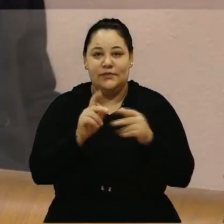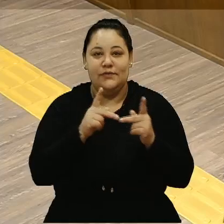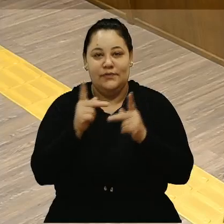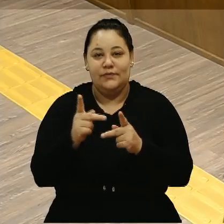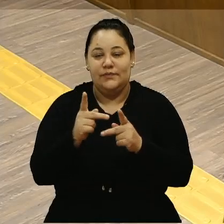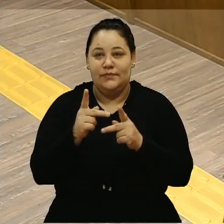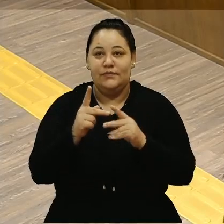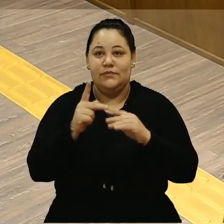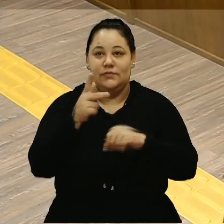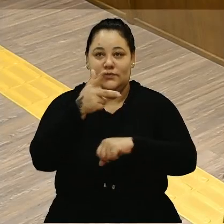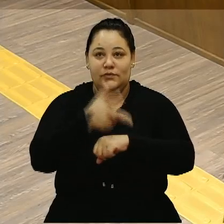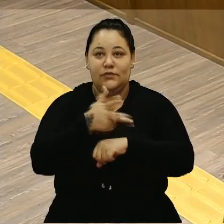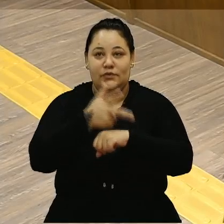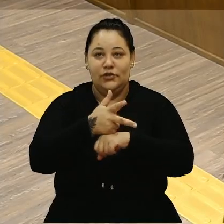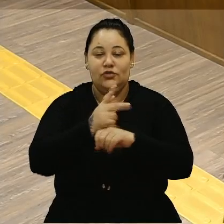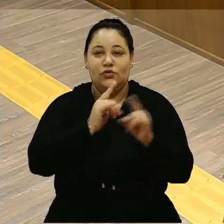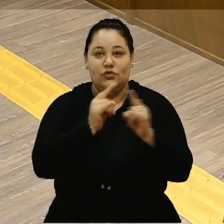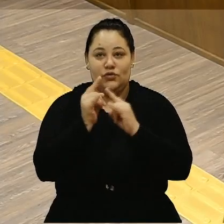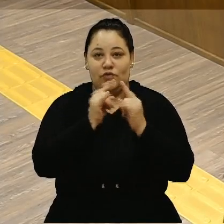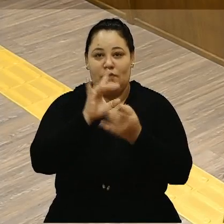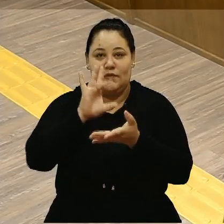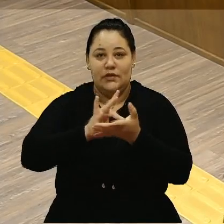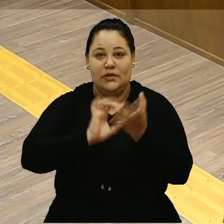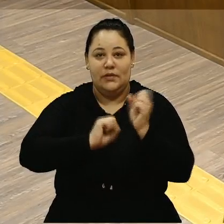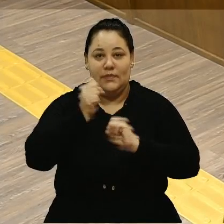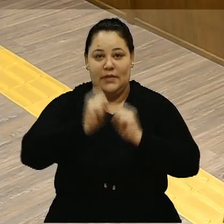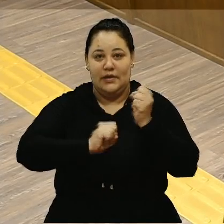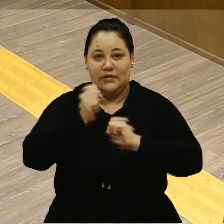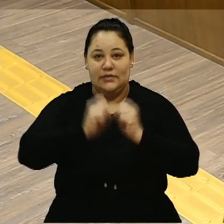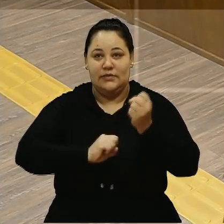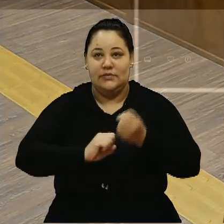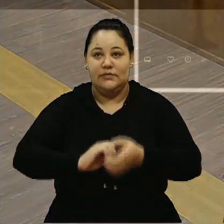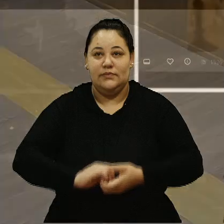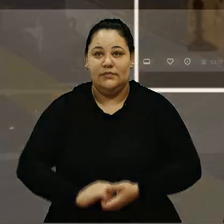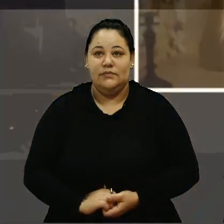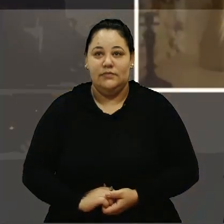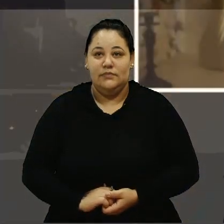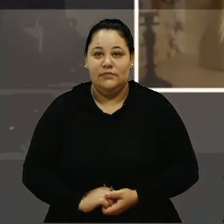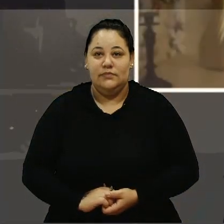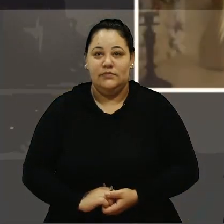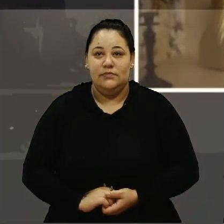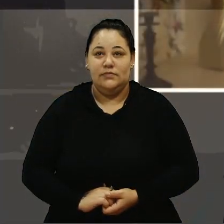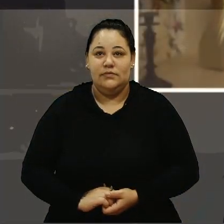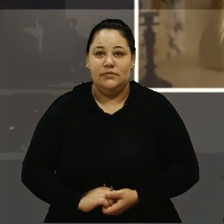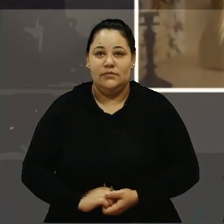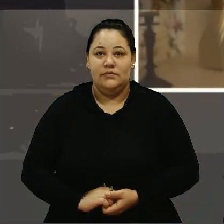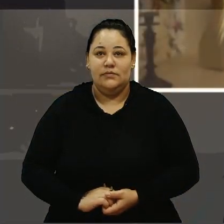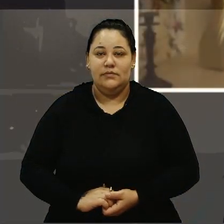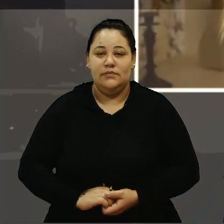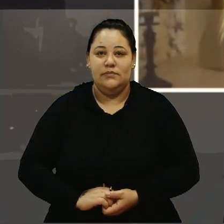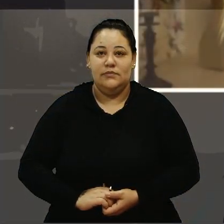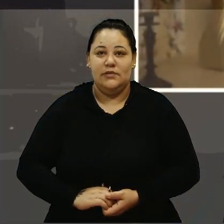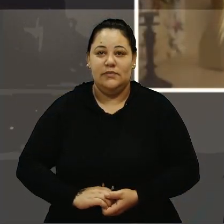da empresa. Muito, viu? Eu trabalhei, verdadeiramente falando, eu trabalhei